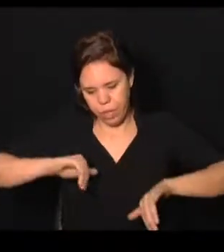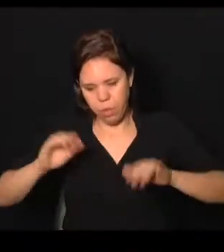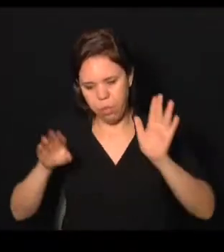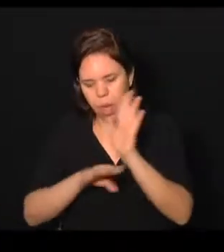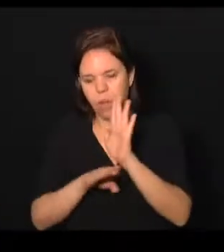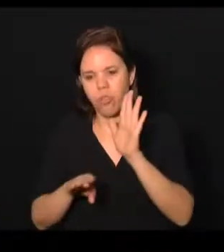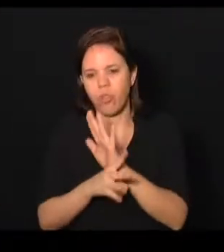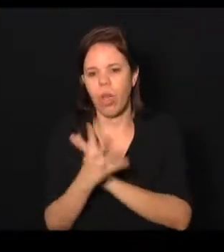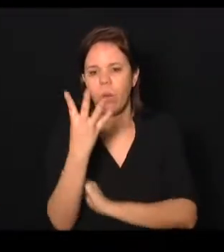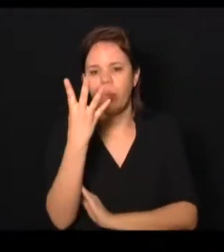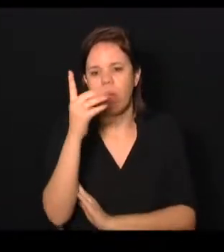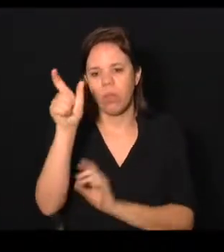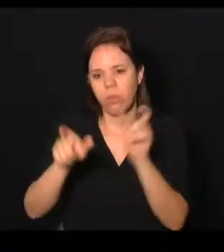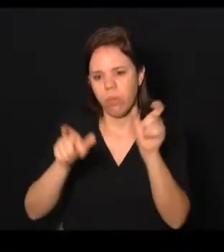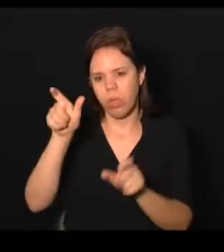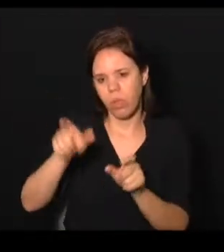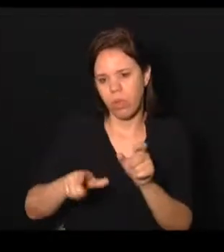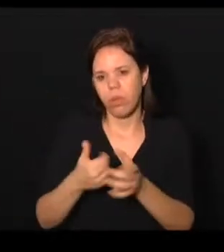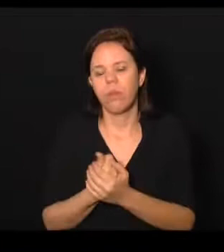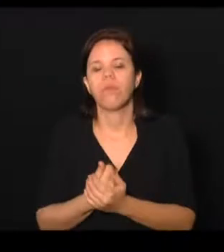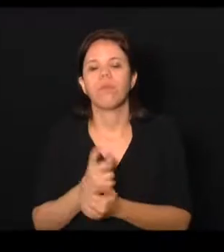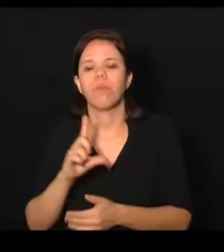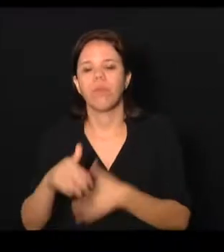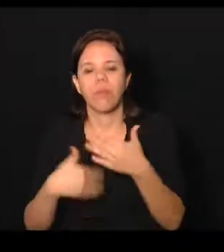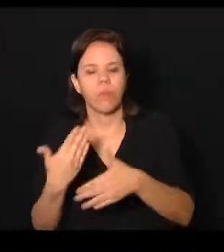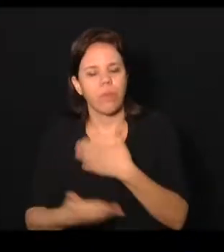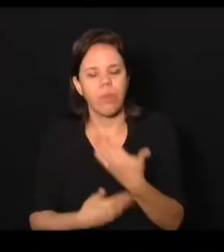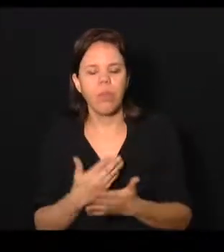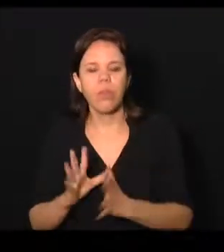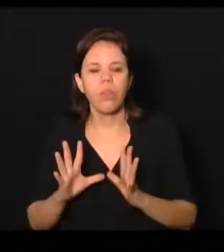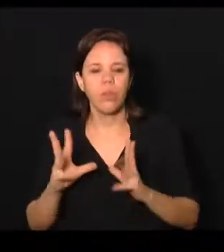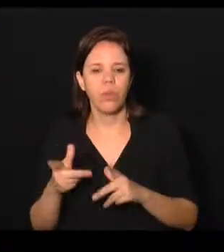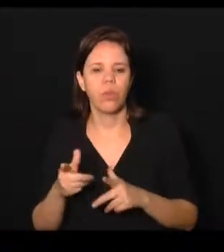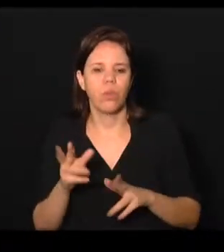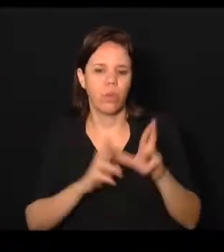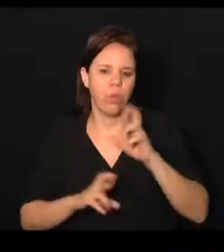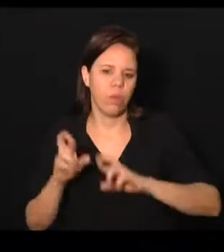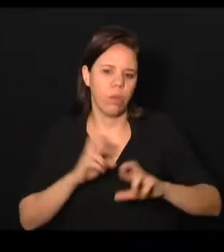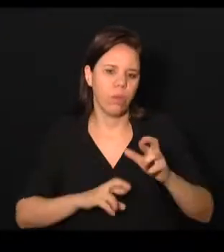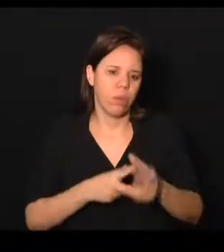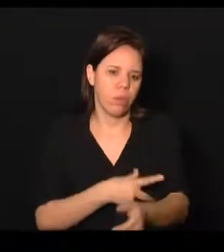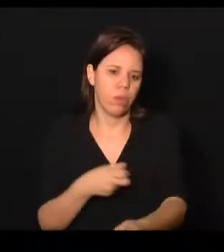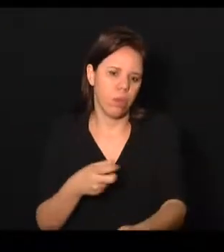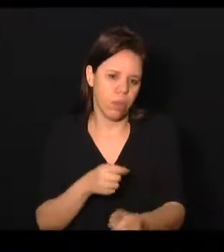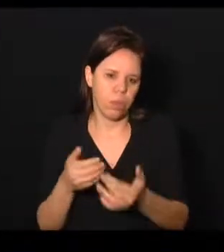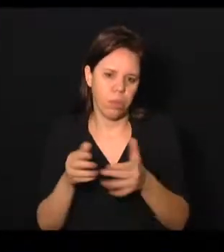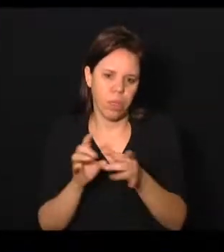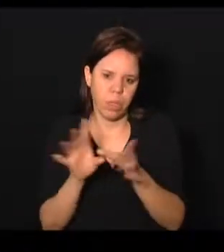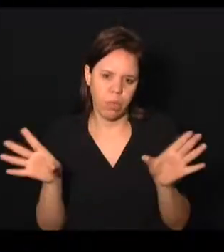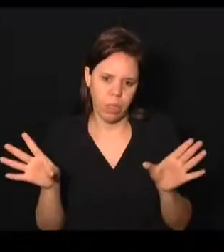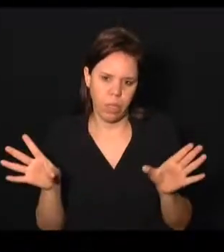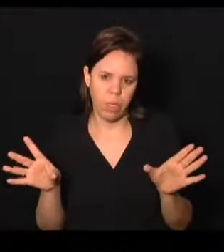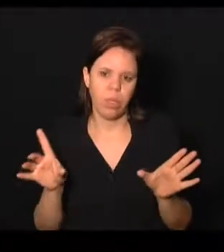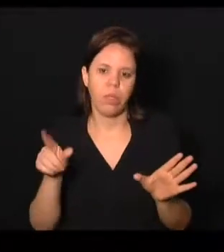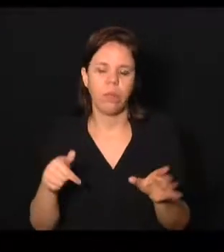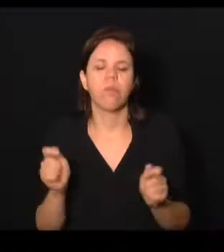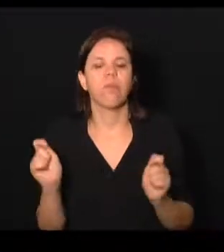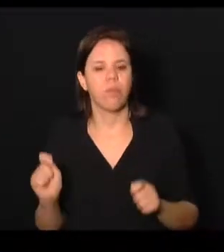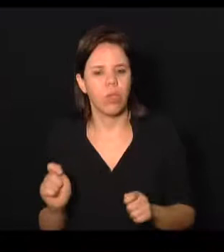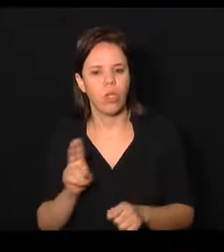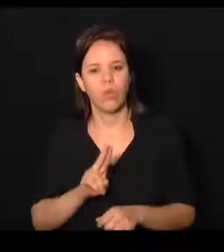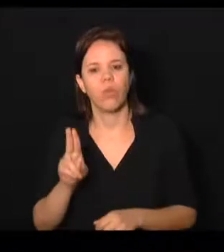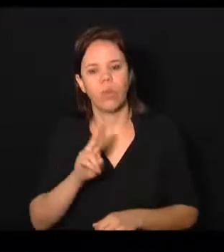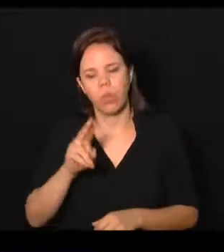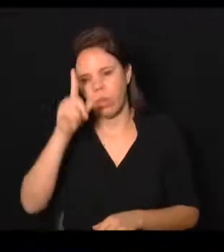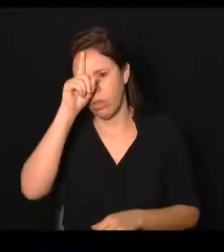pessoas. E, a partir daí, esse sangue, depois de todos esses exames liberados, ele é colocado à disposição dos hospitais.